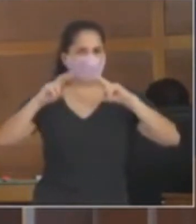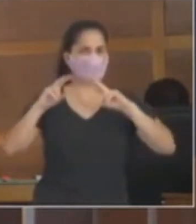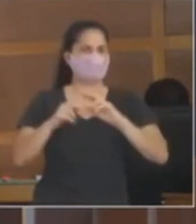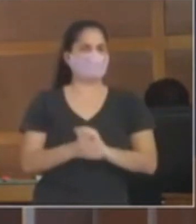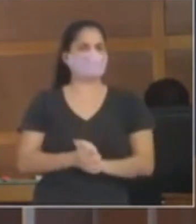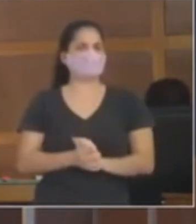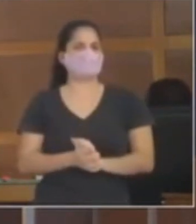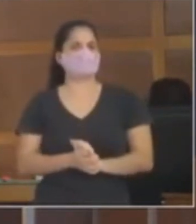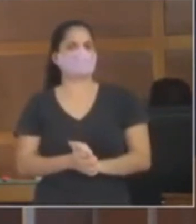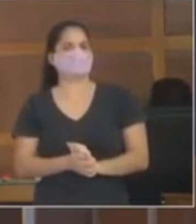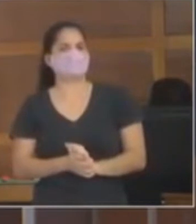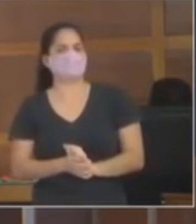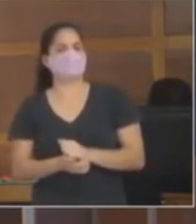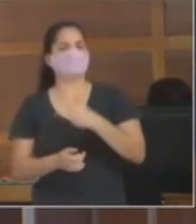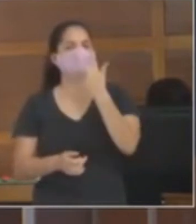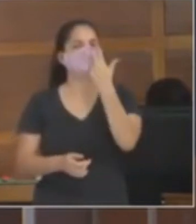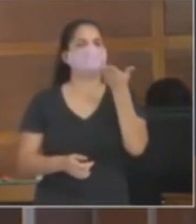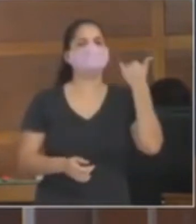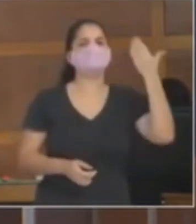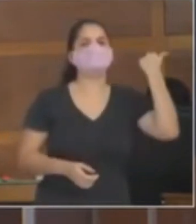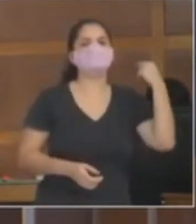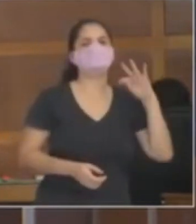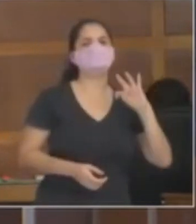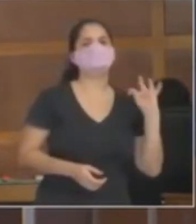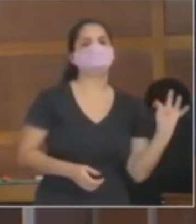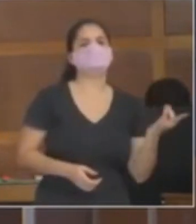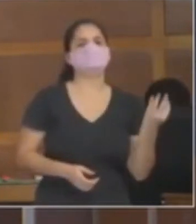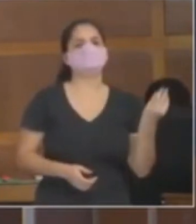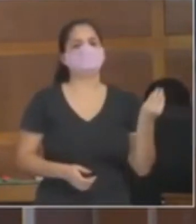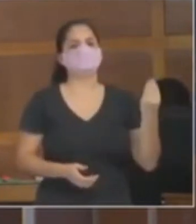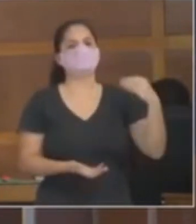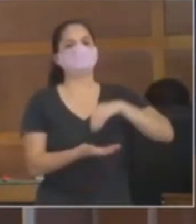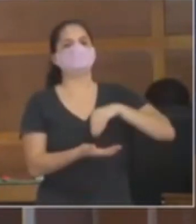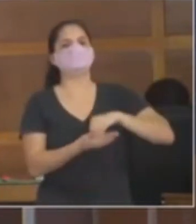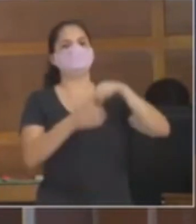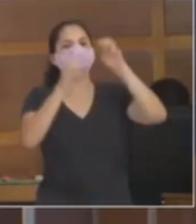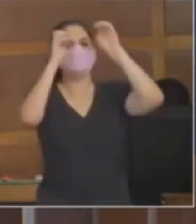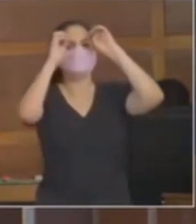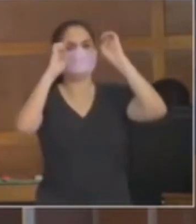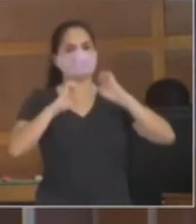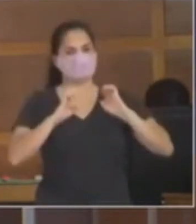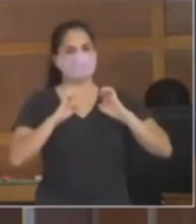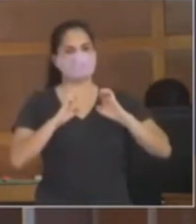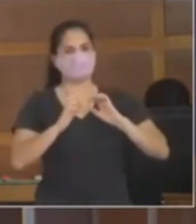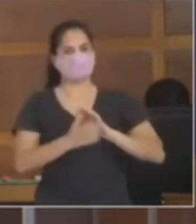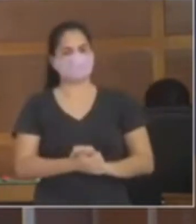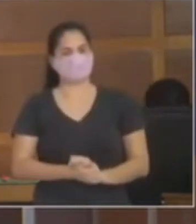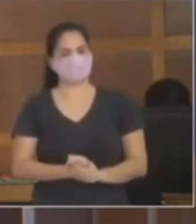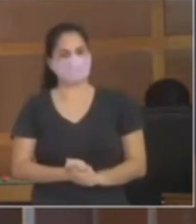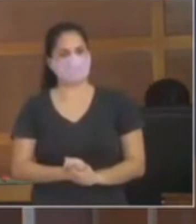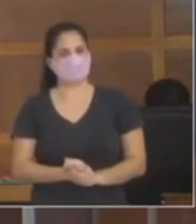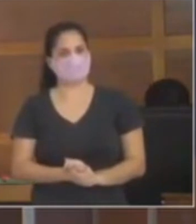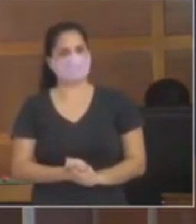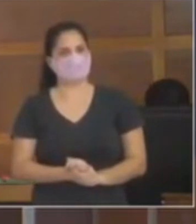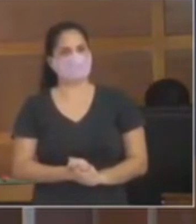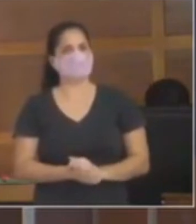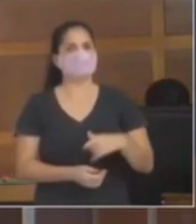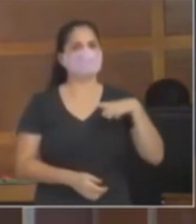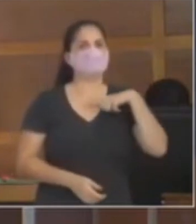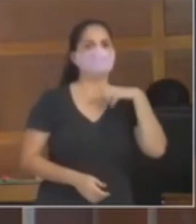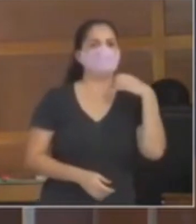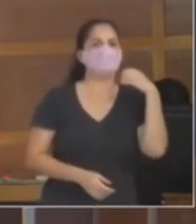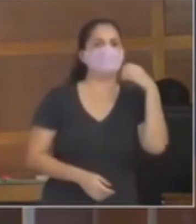fomos desrespeitados. Teve um cidadão que estava no microfone, Ferretti, quando citava o nome de cada vereador, ele falava